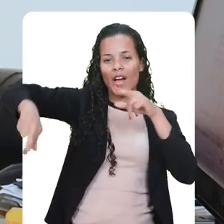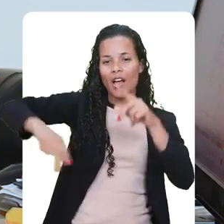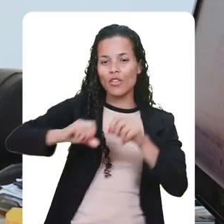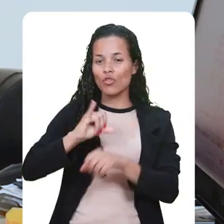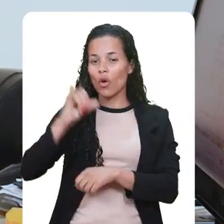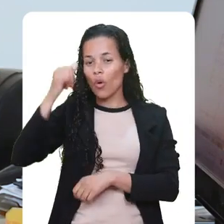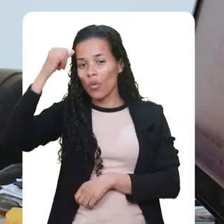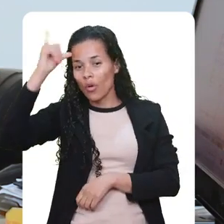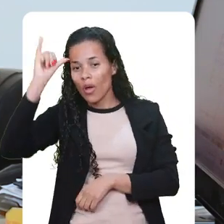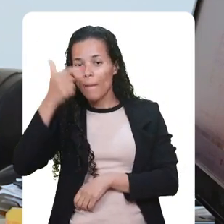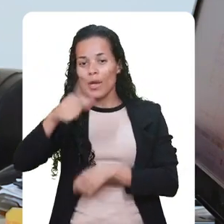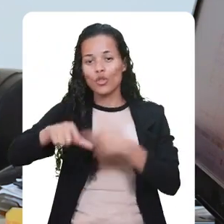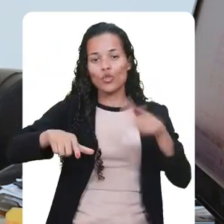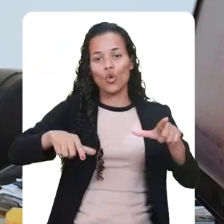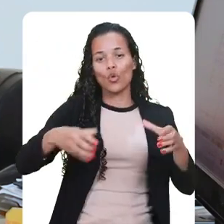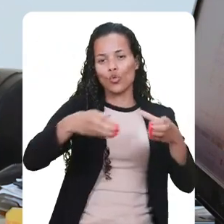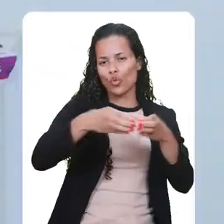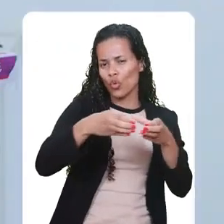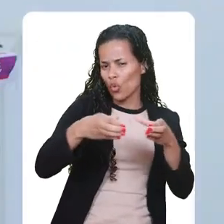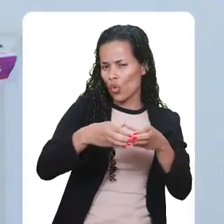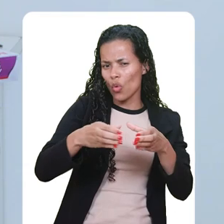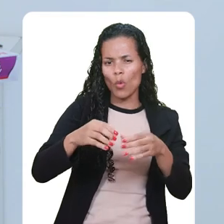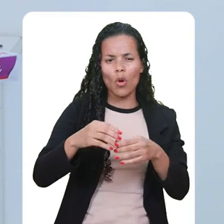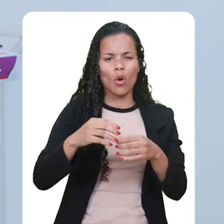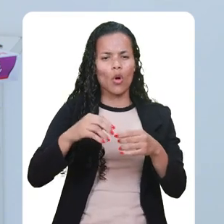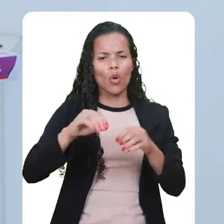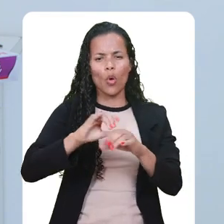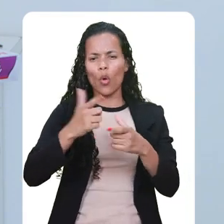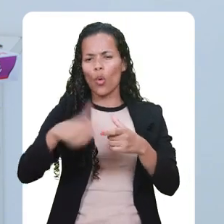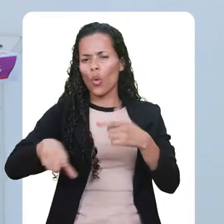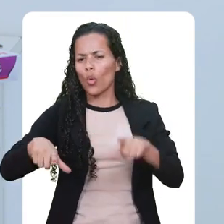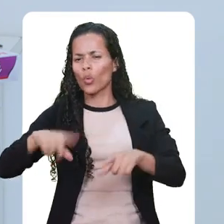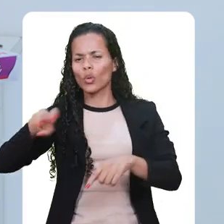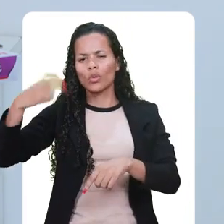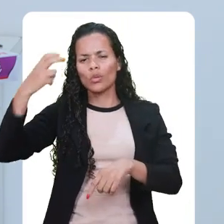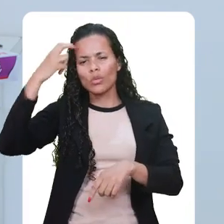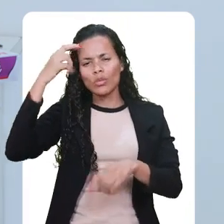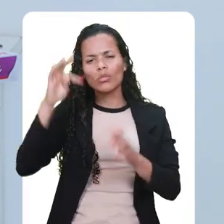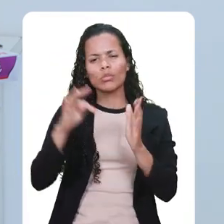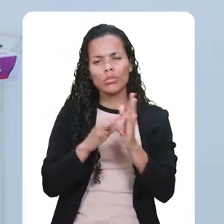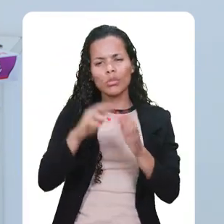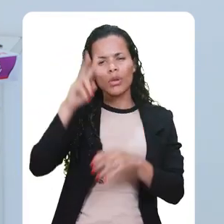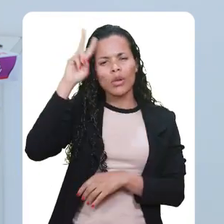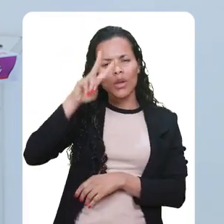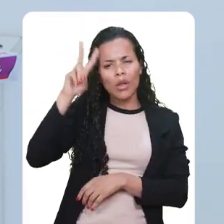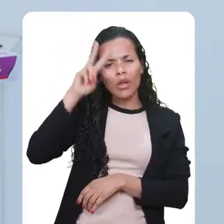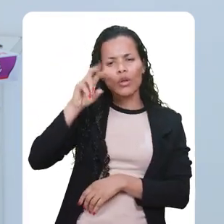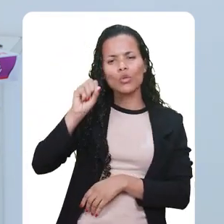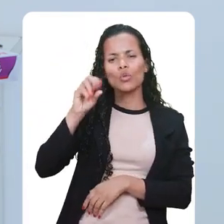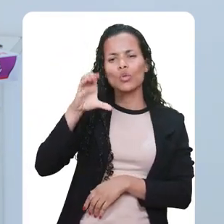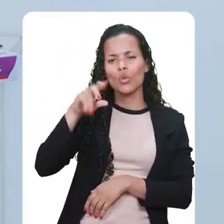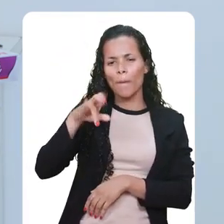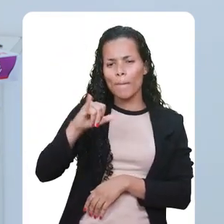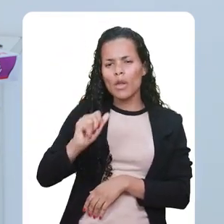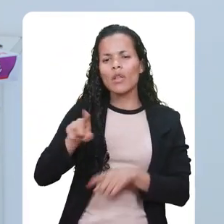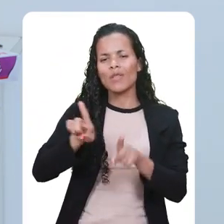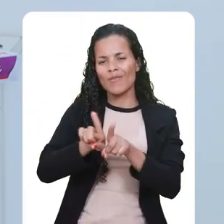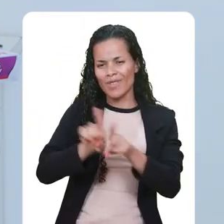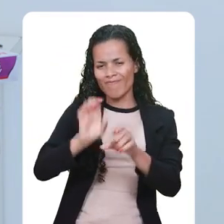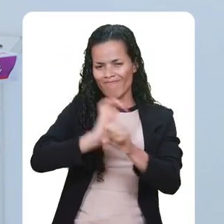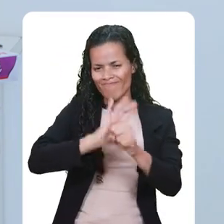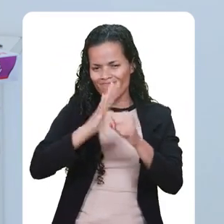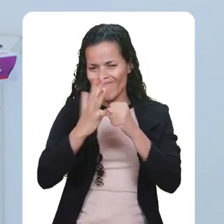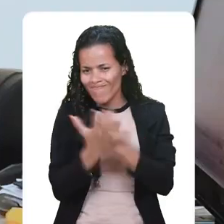bois, mas outras agremiações carnavalescas, outras instituições culturais do município, eles sucumbiram, né, diante da pandemia, não